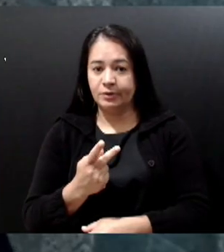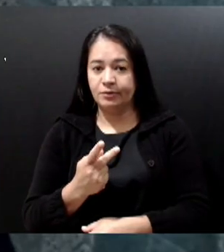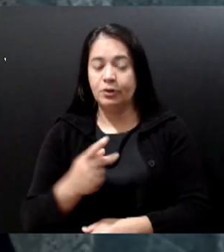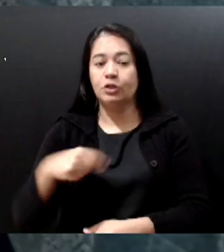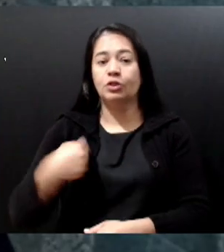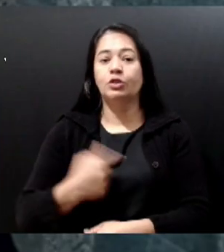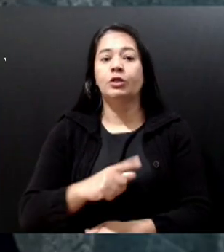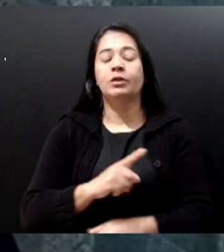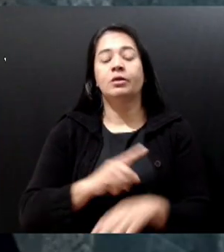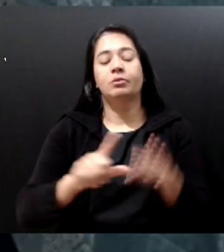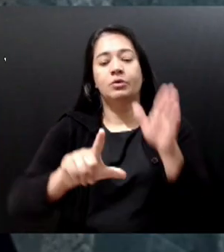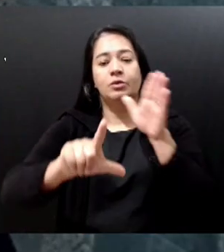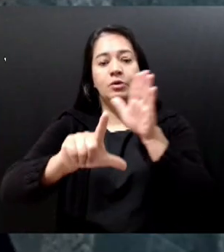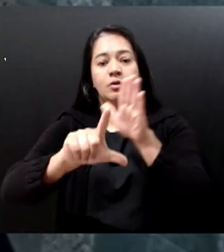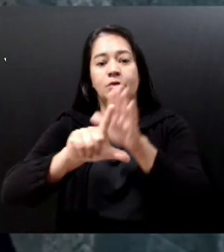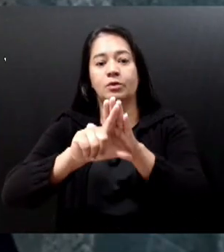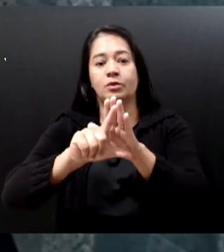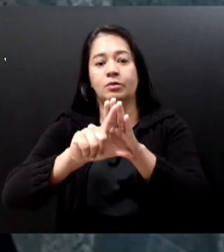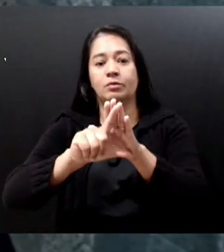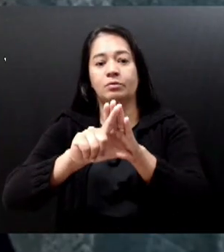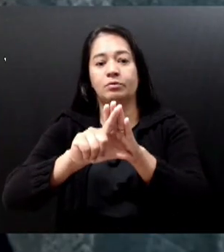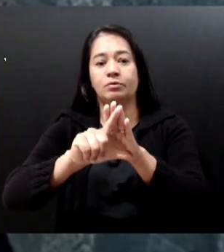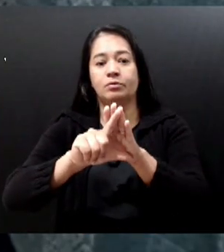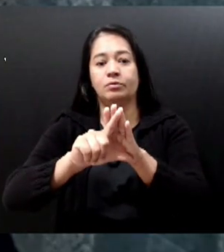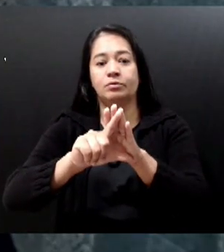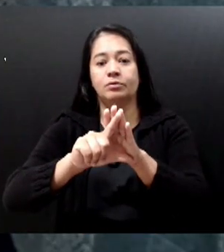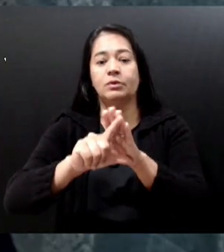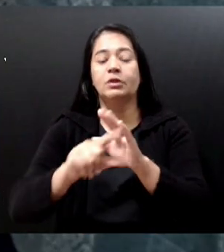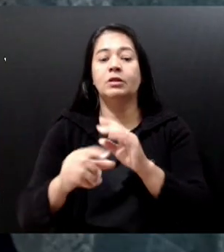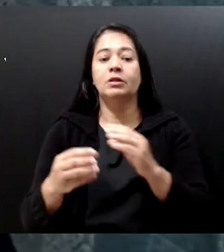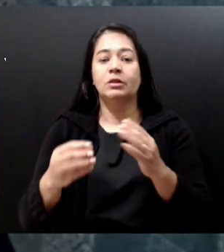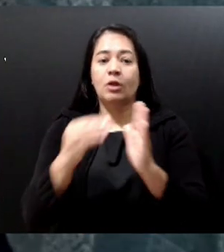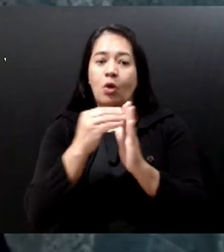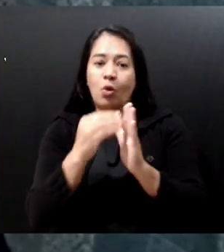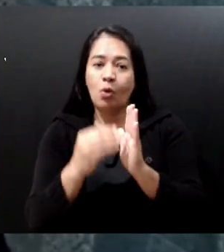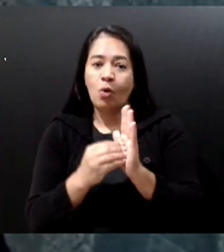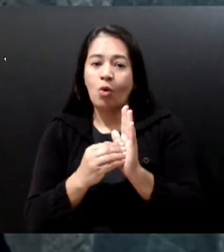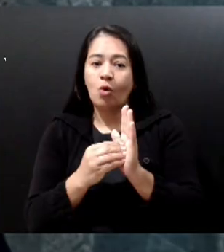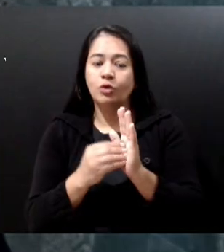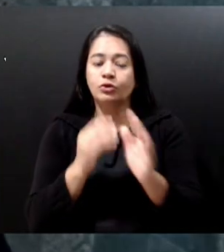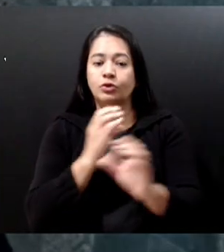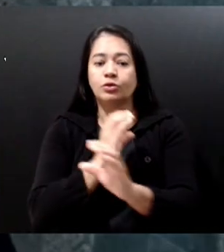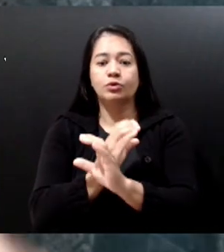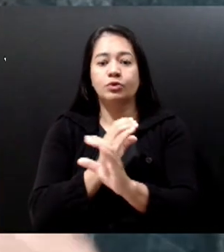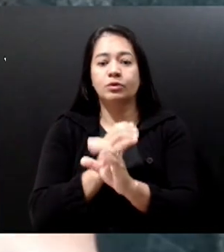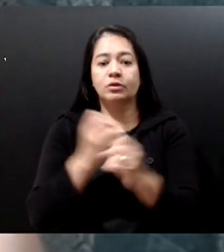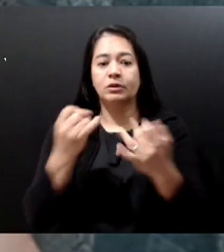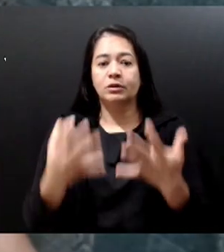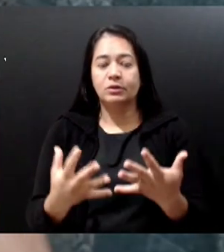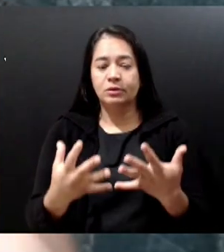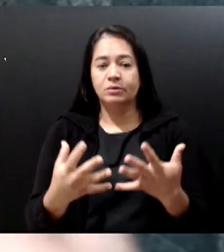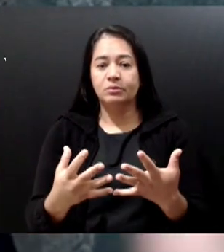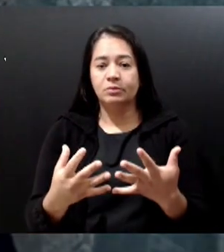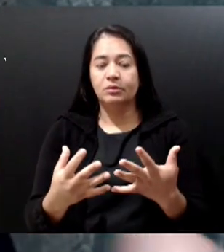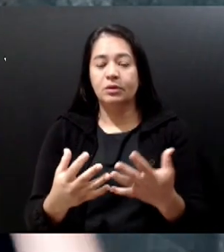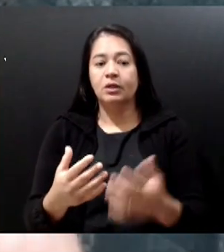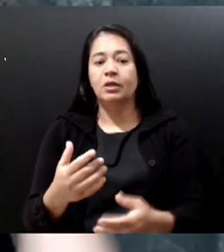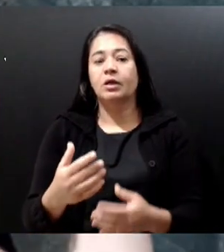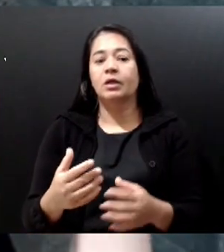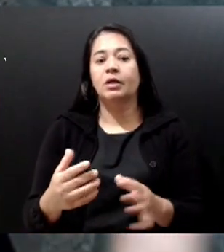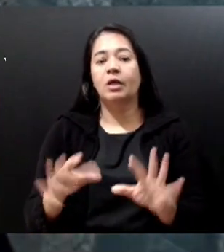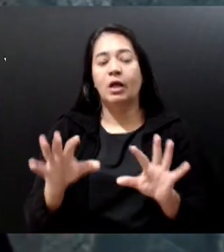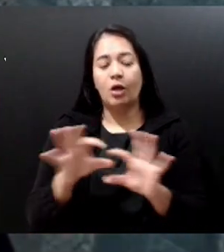Código Civil que definia união estável como homem e mulher. A partir